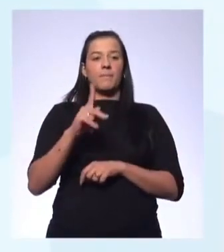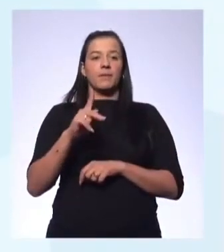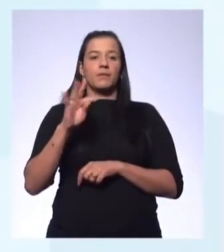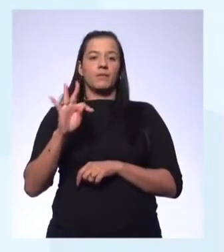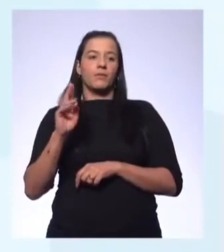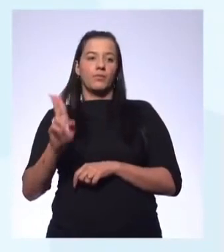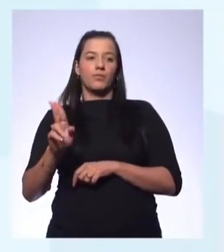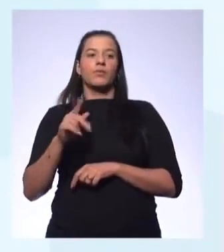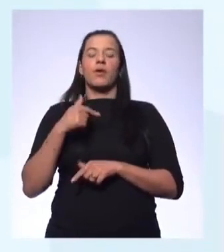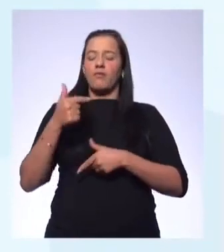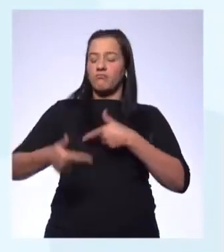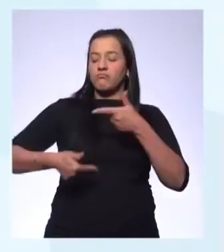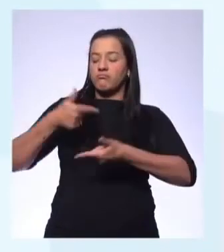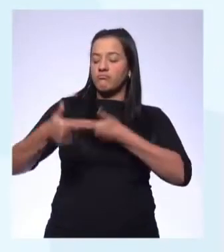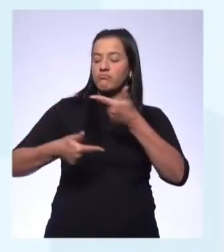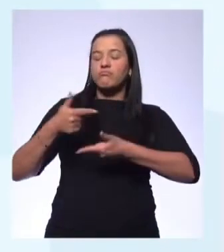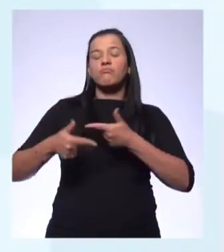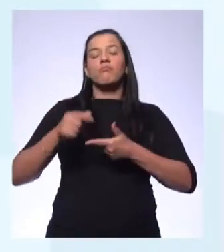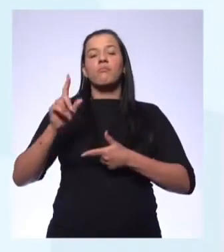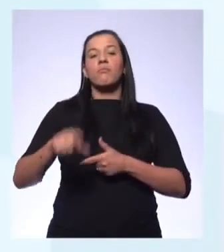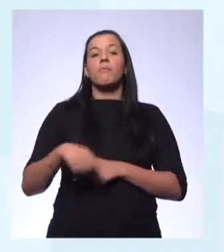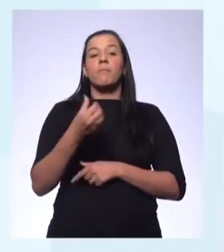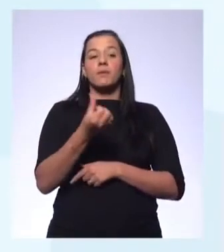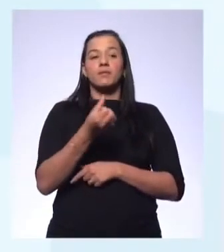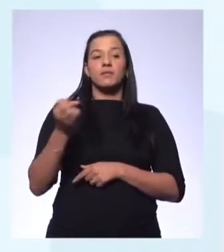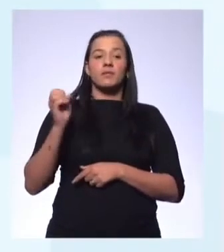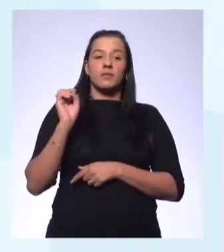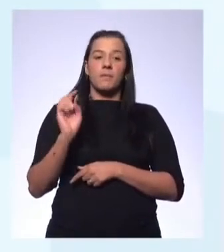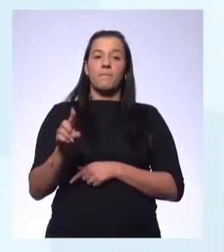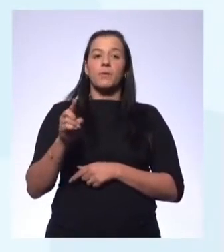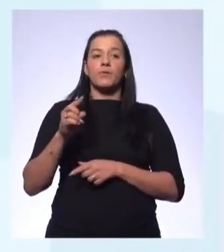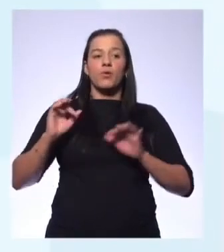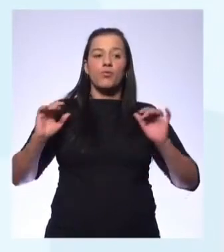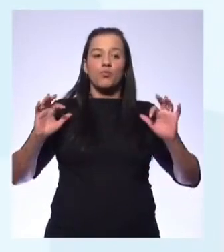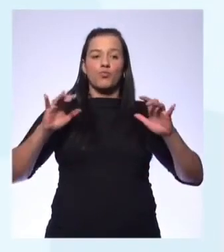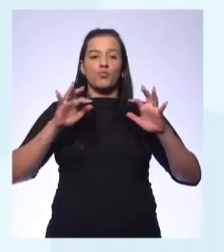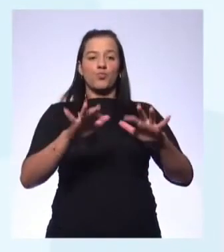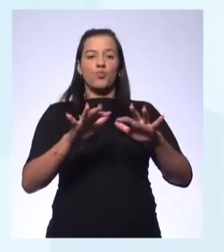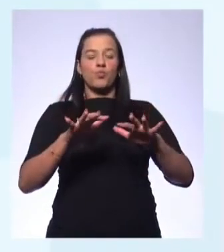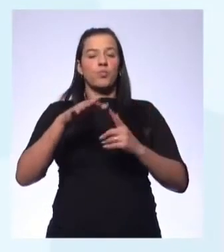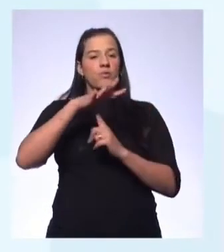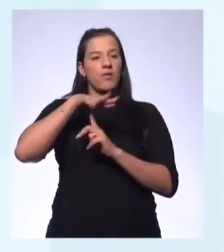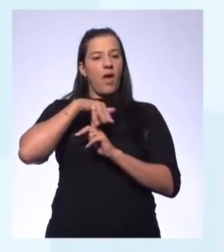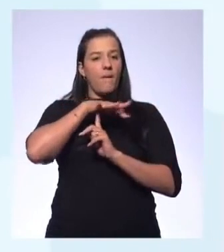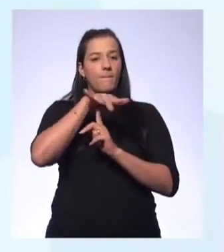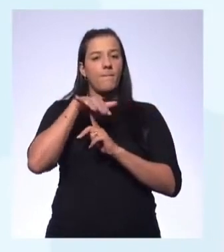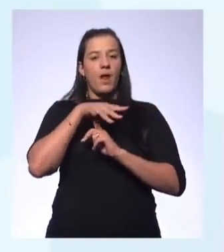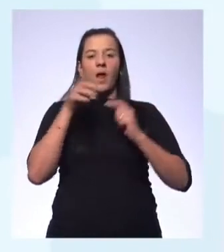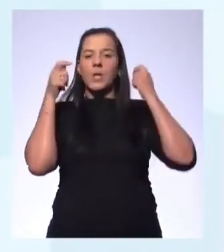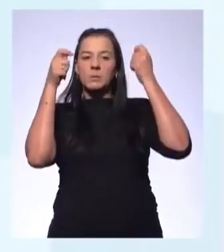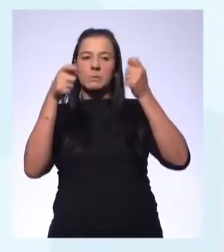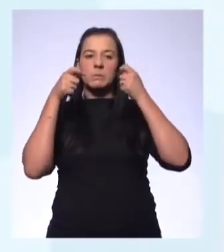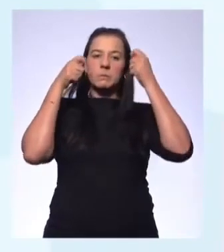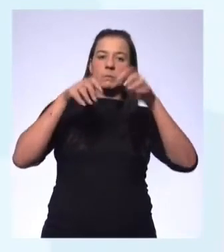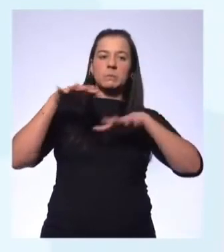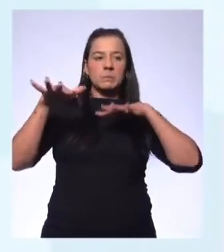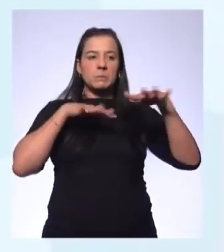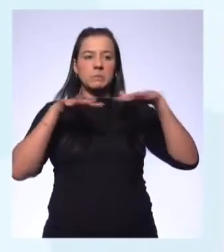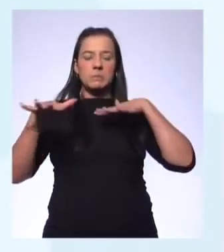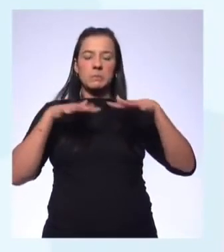né, onde cerca de 60 mil ingleses se reuniram na cidade de Manchester. E esse movimento foi